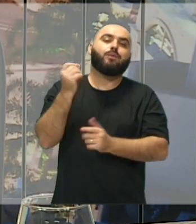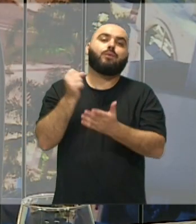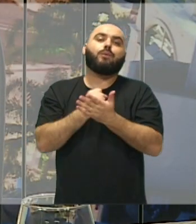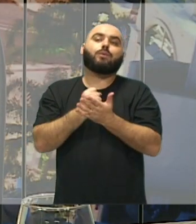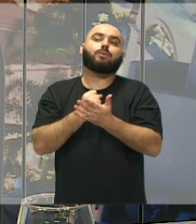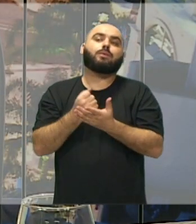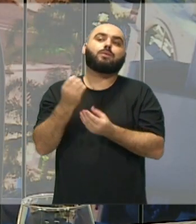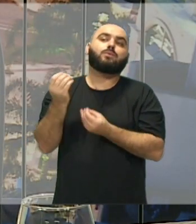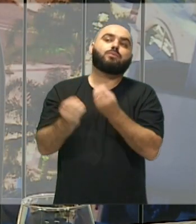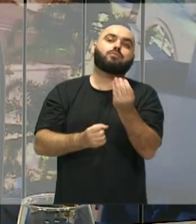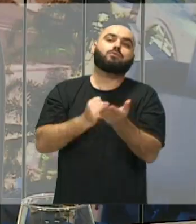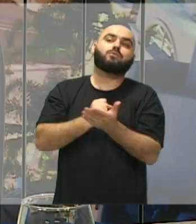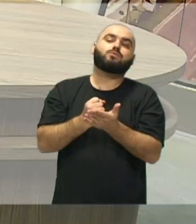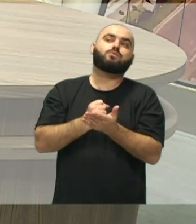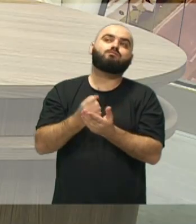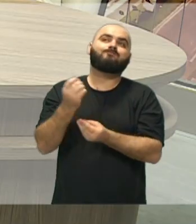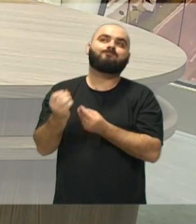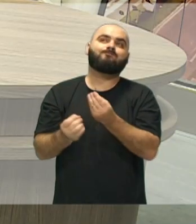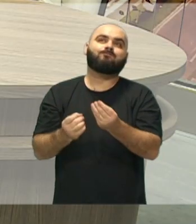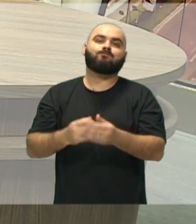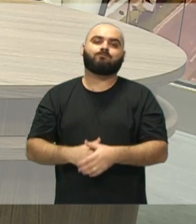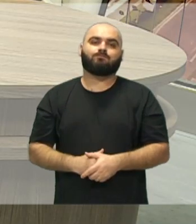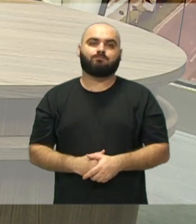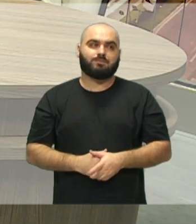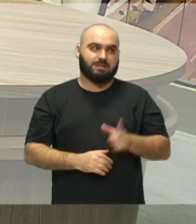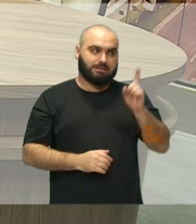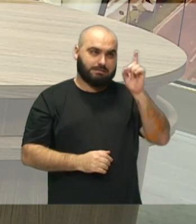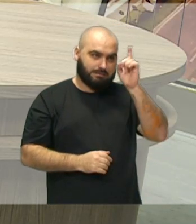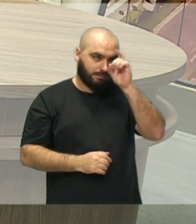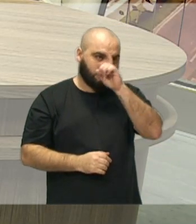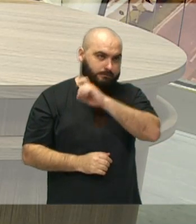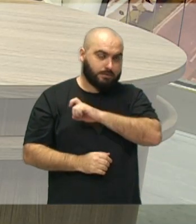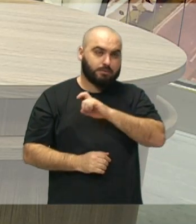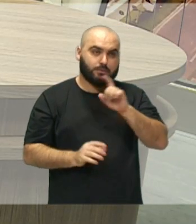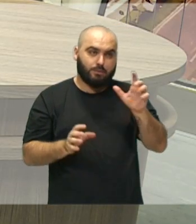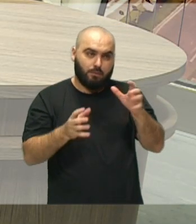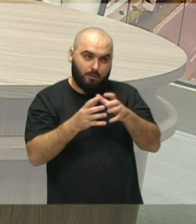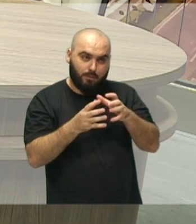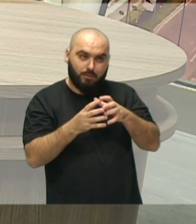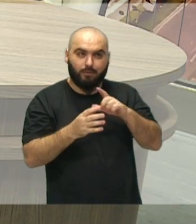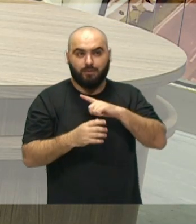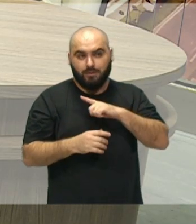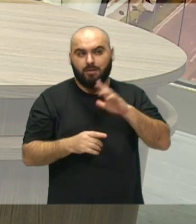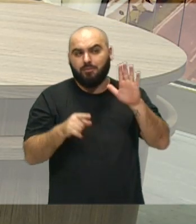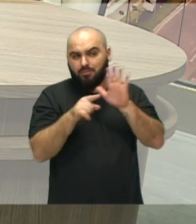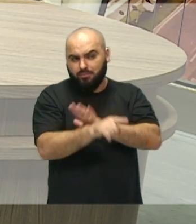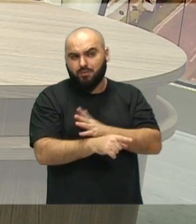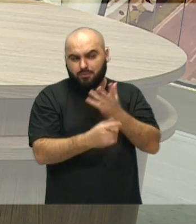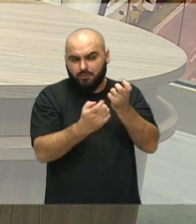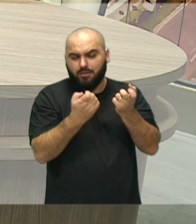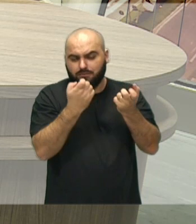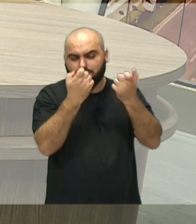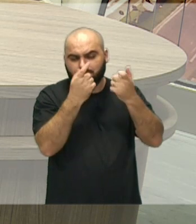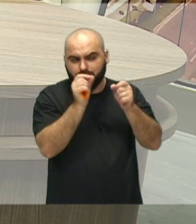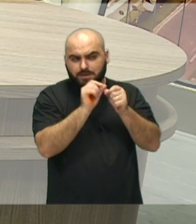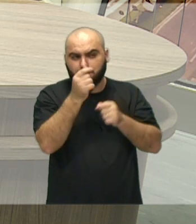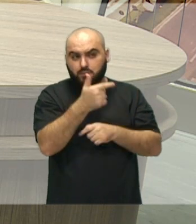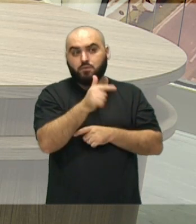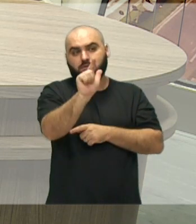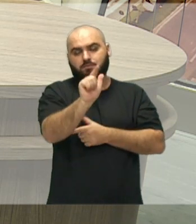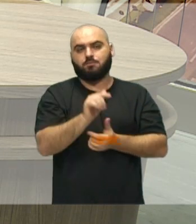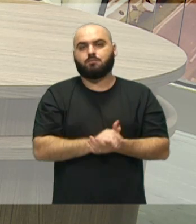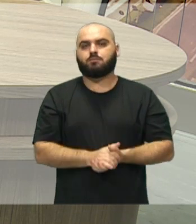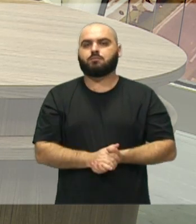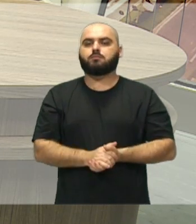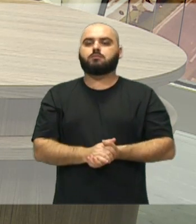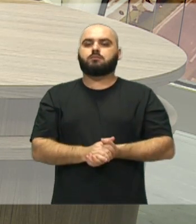controle. O controle, né? Já é difícil com as equipes que tem. Até uma pergunta que eu quero te fazer: vocês, as